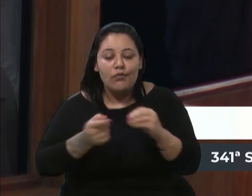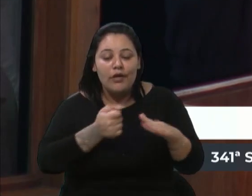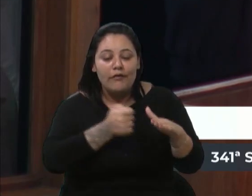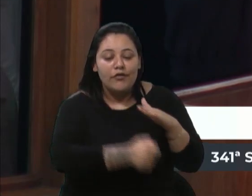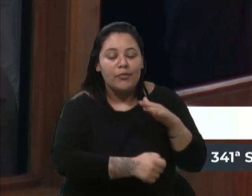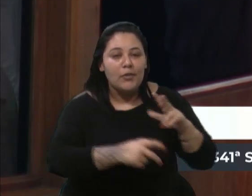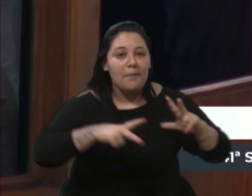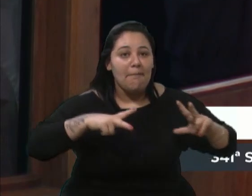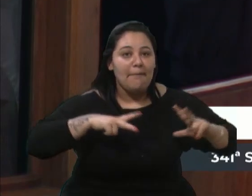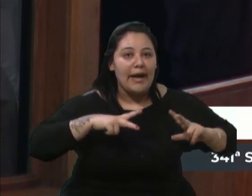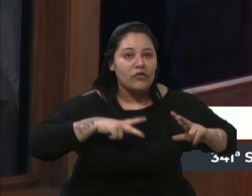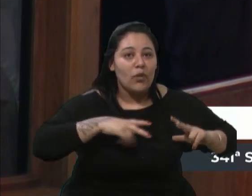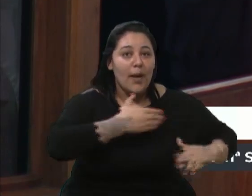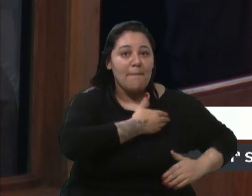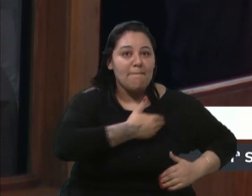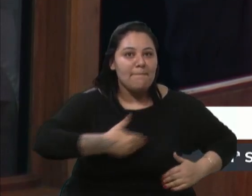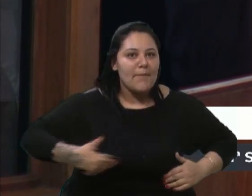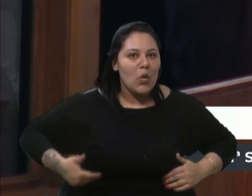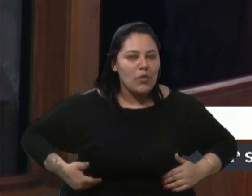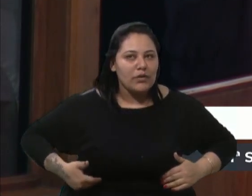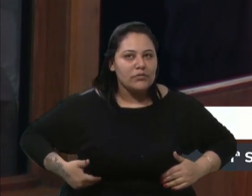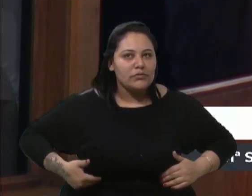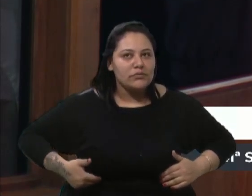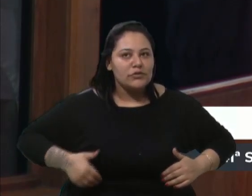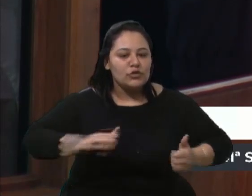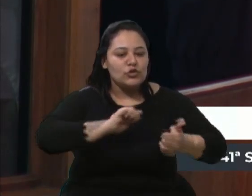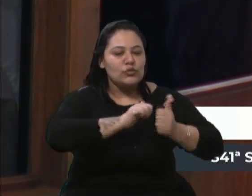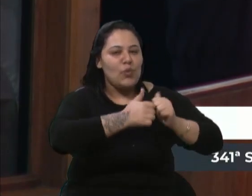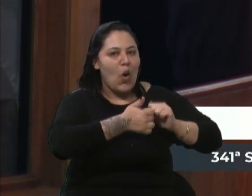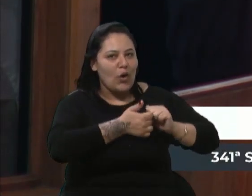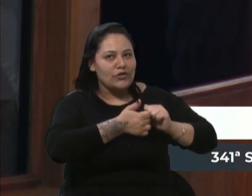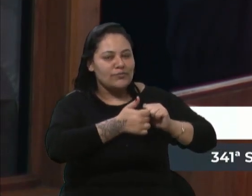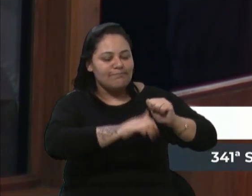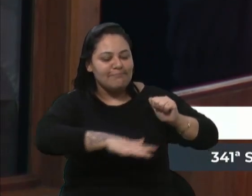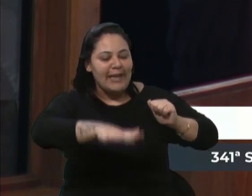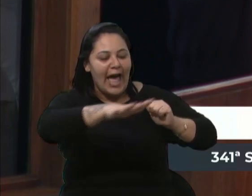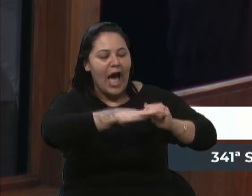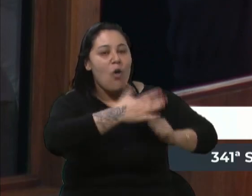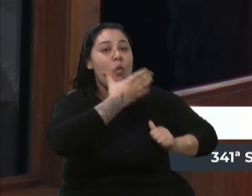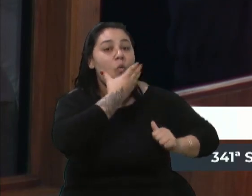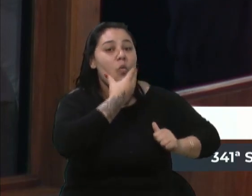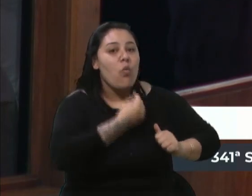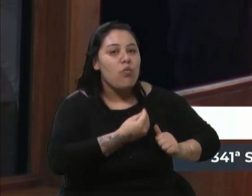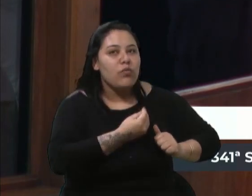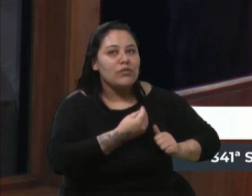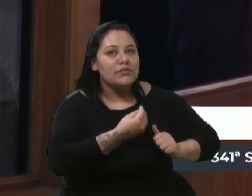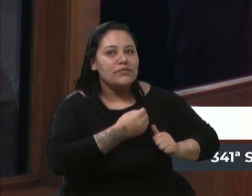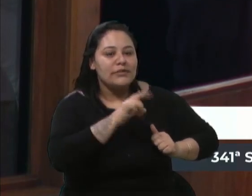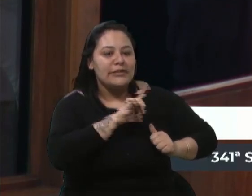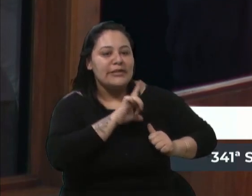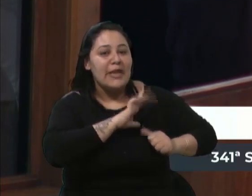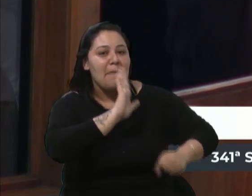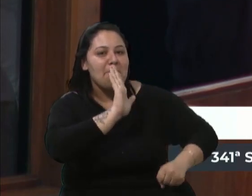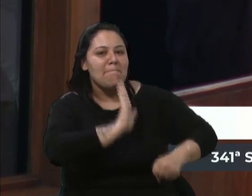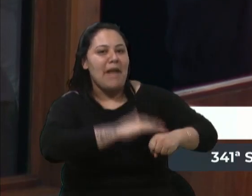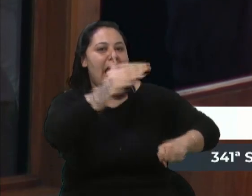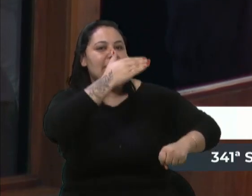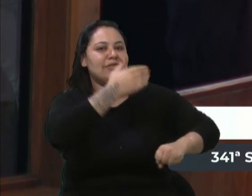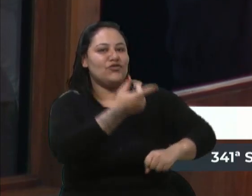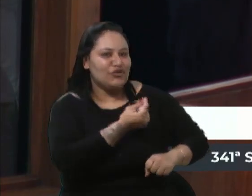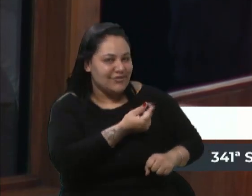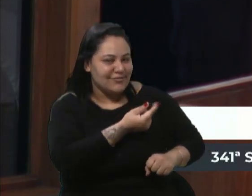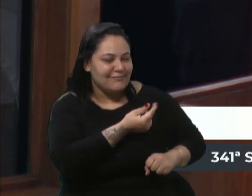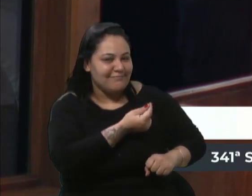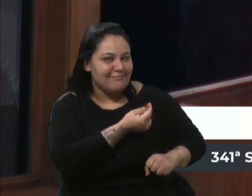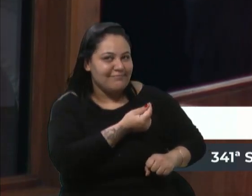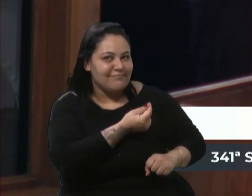privados, onde os esportes e as práticas desportivas masculinas acabam tendo muito mais recurso. E